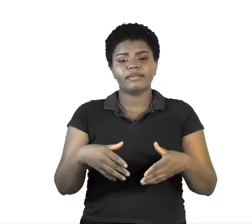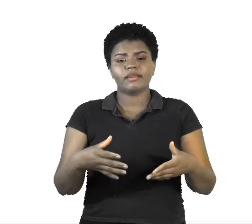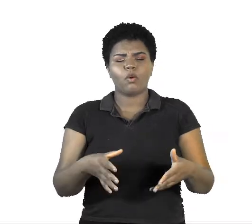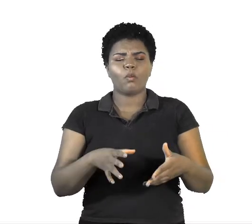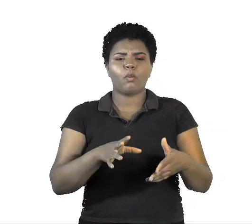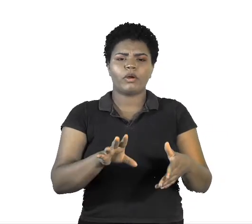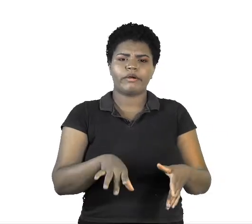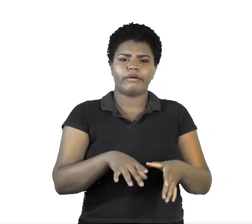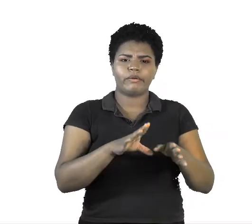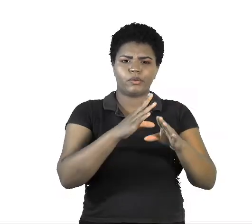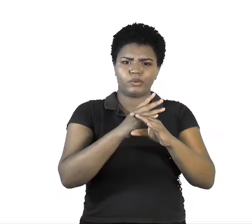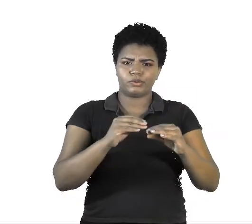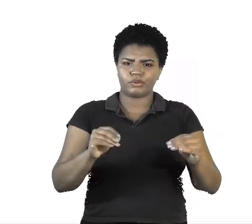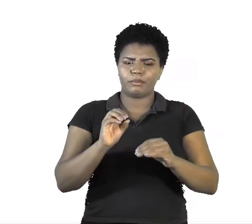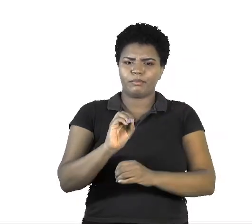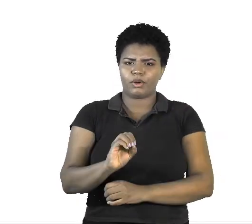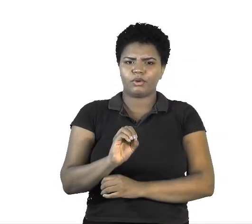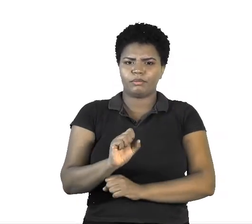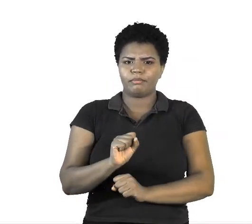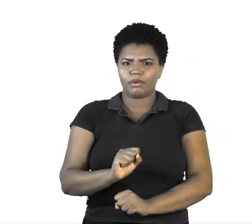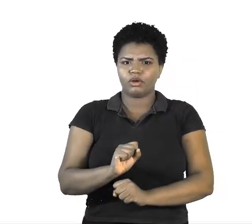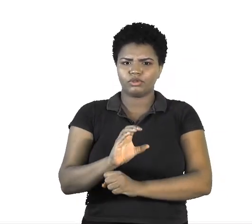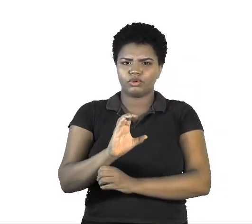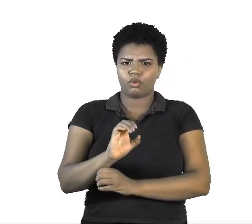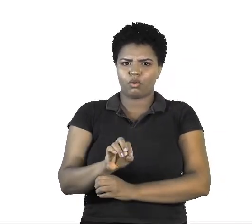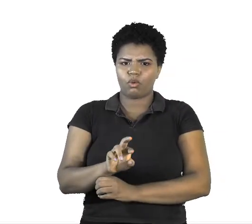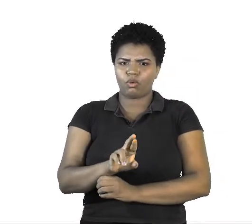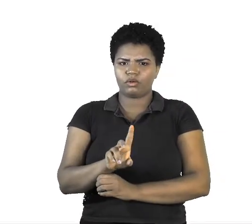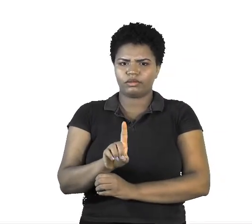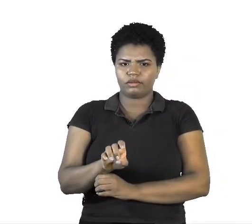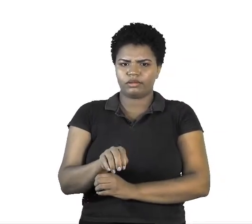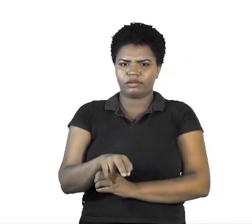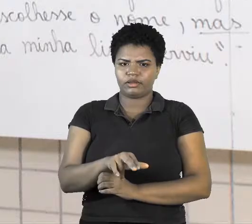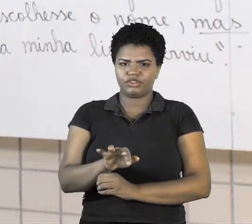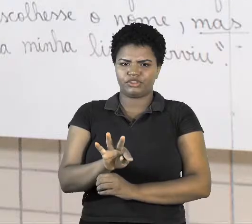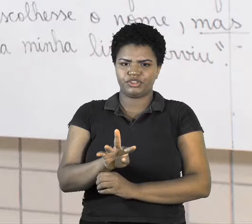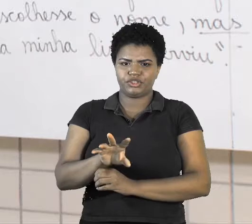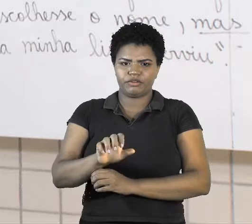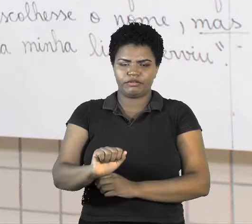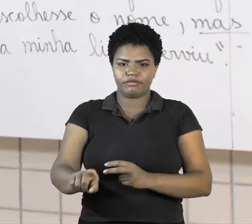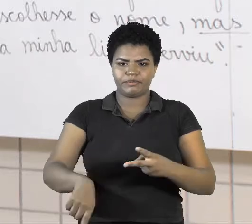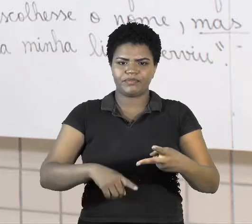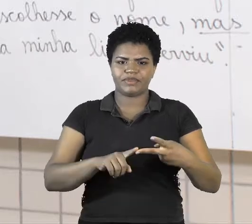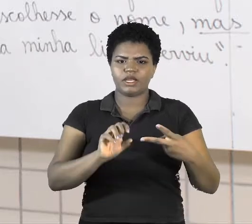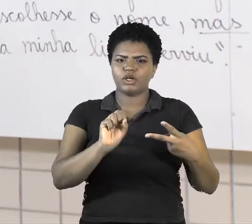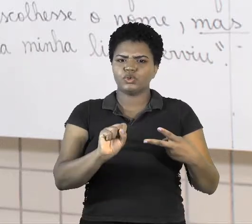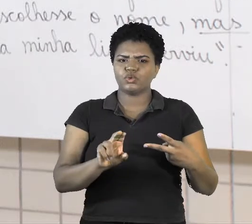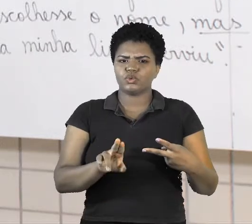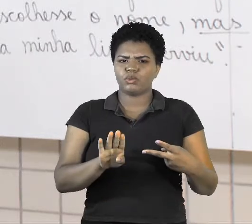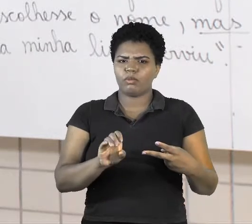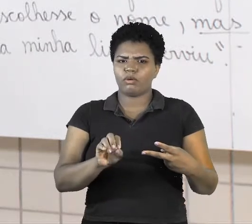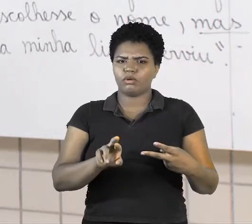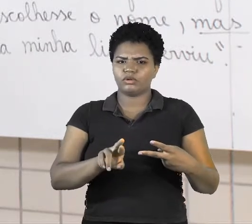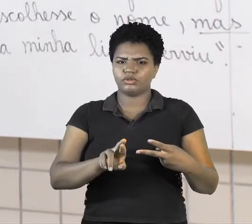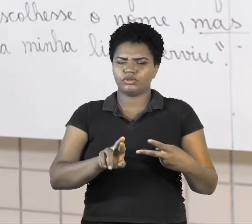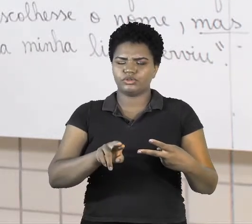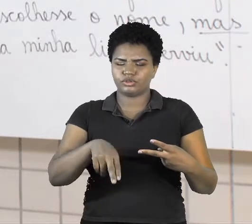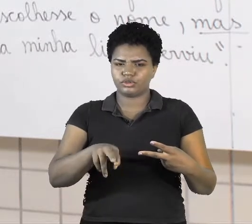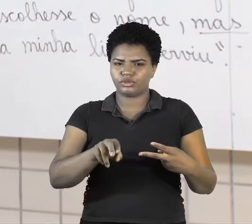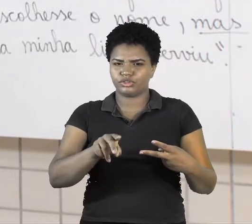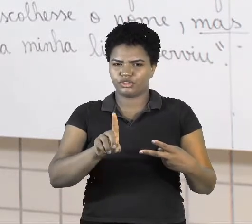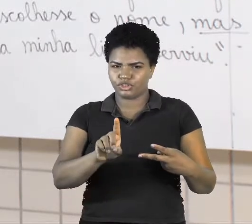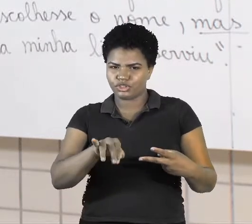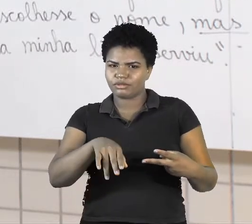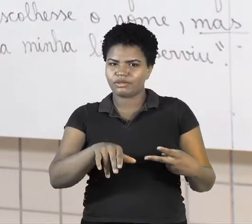ser coordenativas e subordinativas. Nas nossas aulas anteriores de língua portuguesa, nós